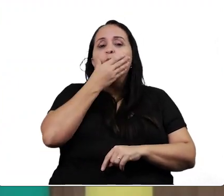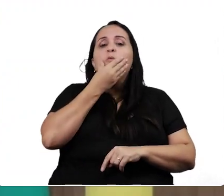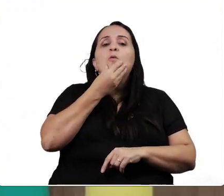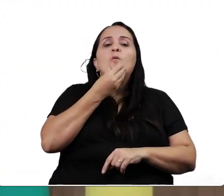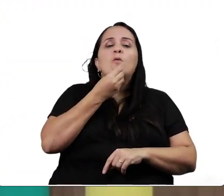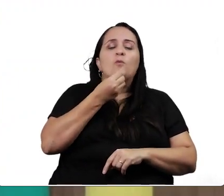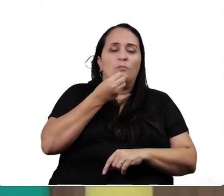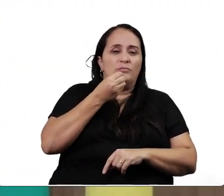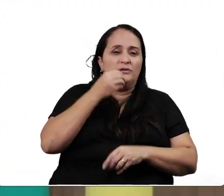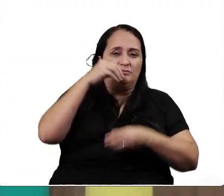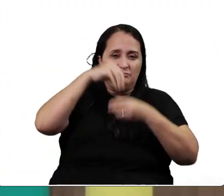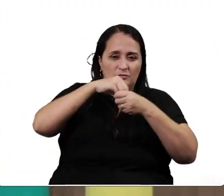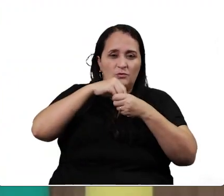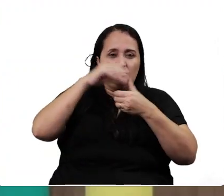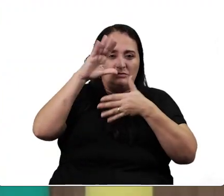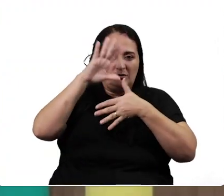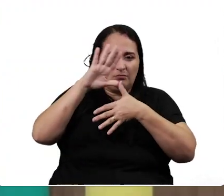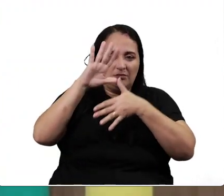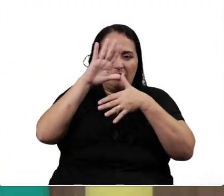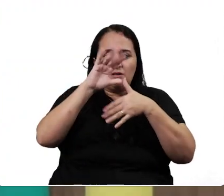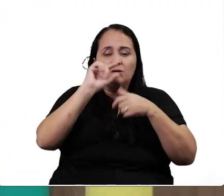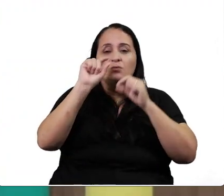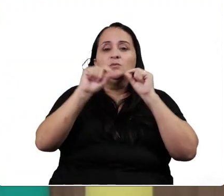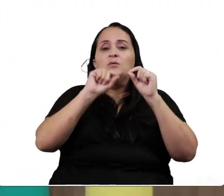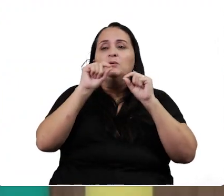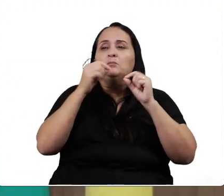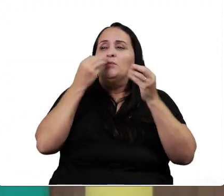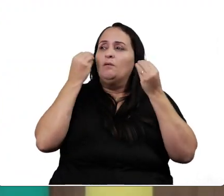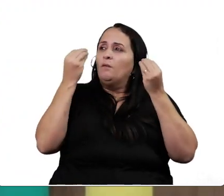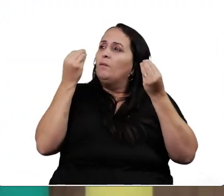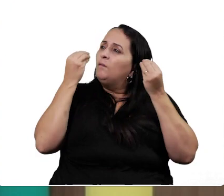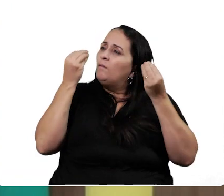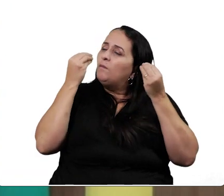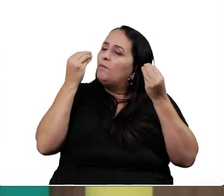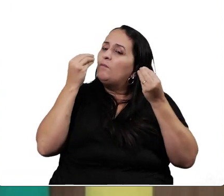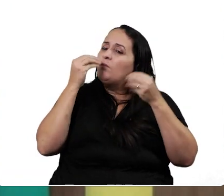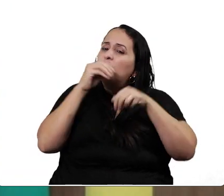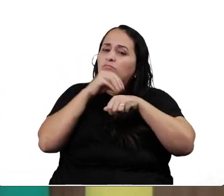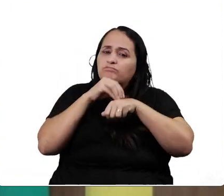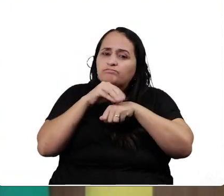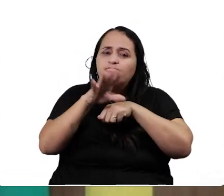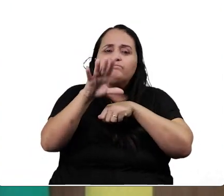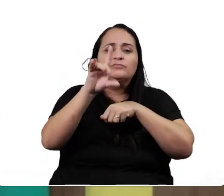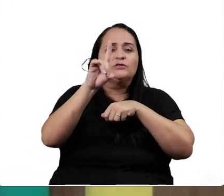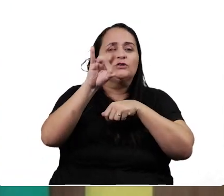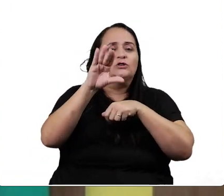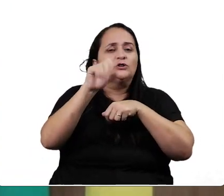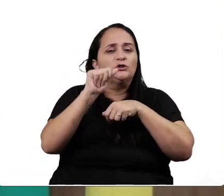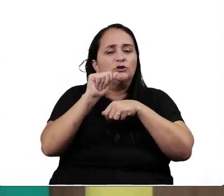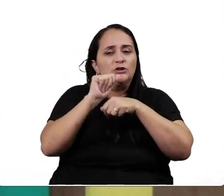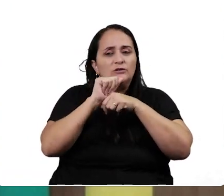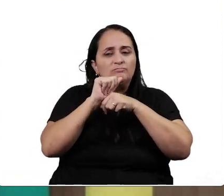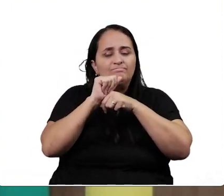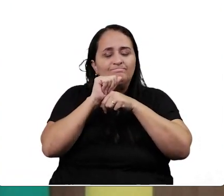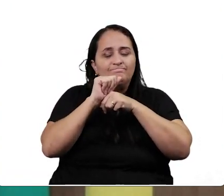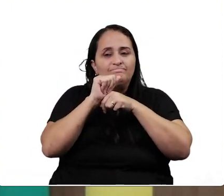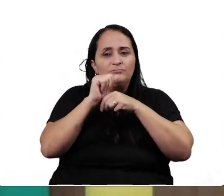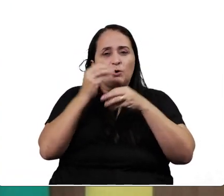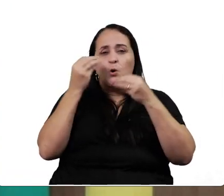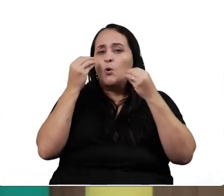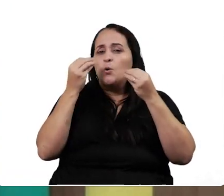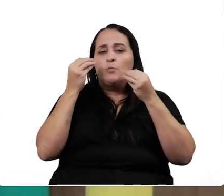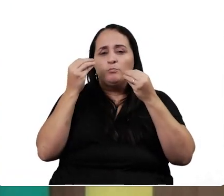americano Jesse Owens. E ele deu uma dica de ouro. Como é que você vai dar dica para aquele que você está